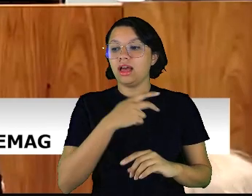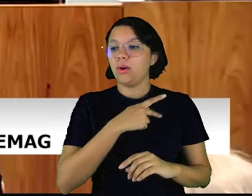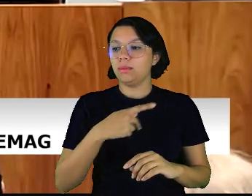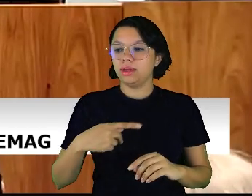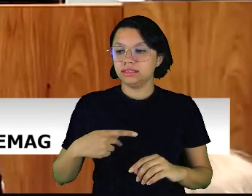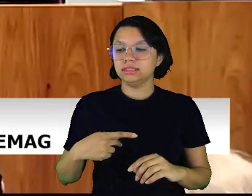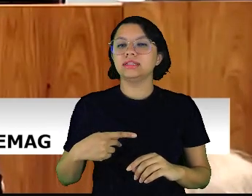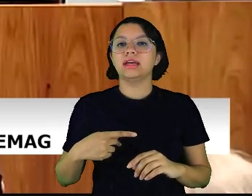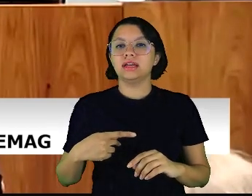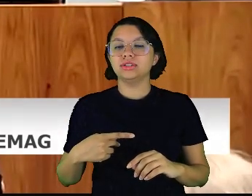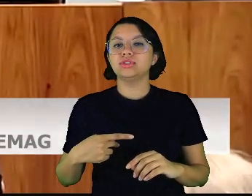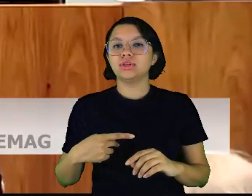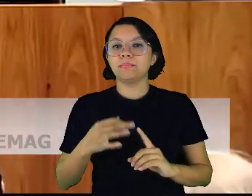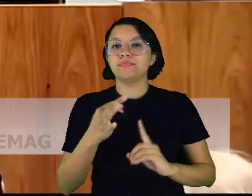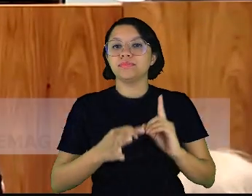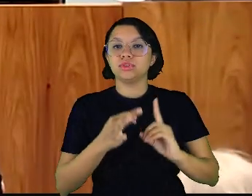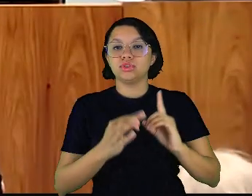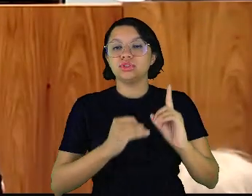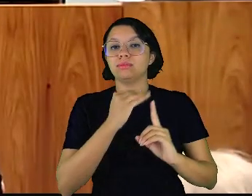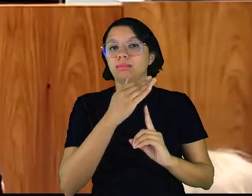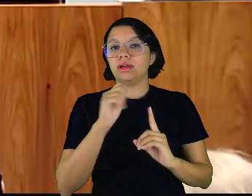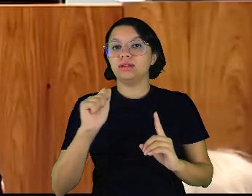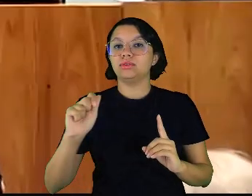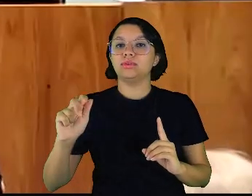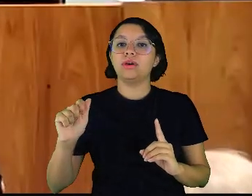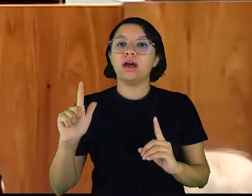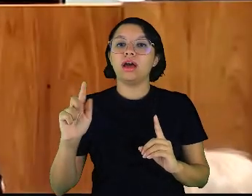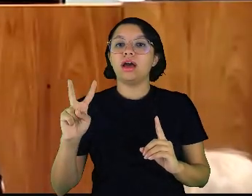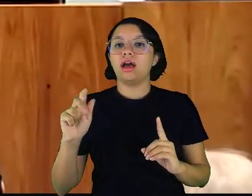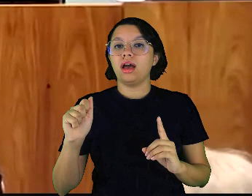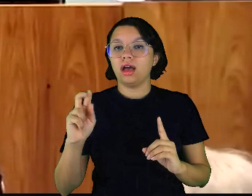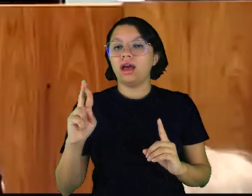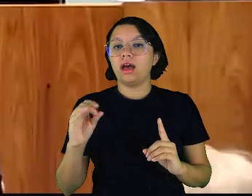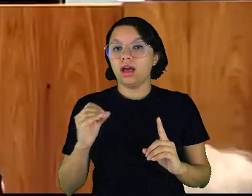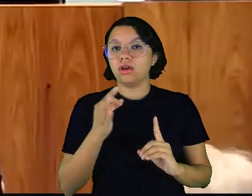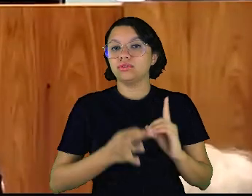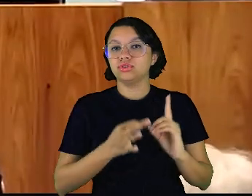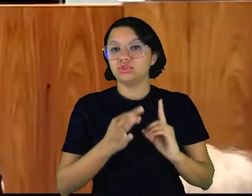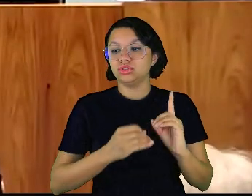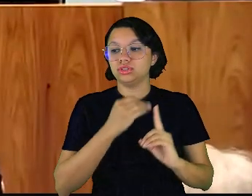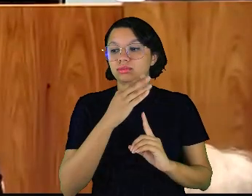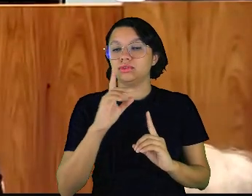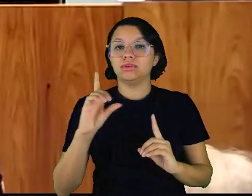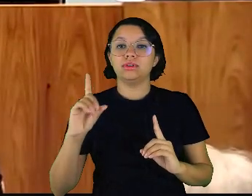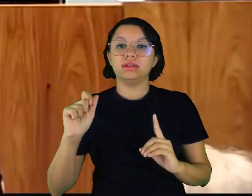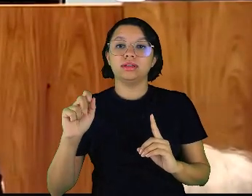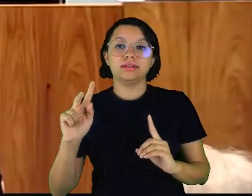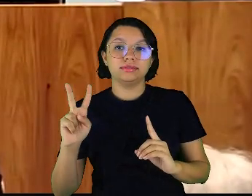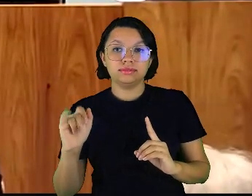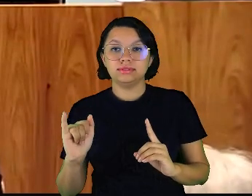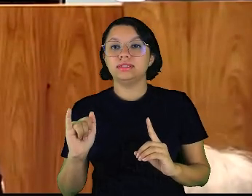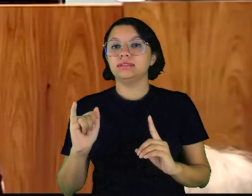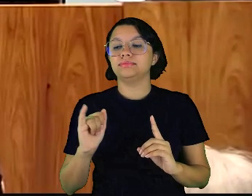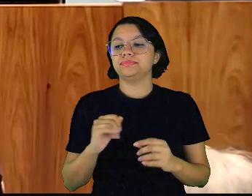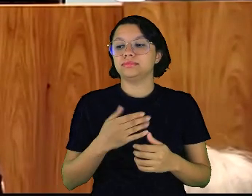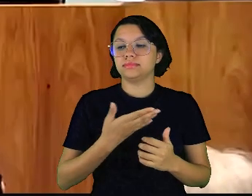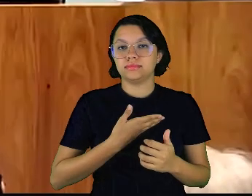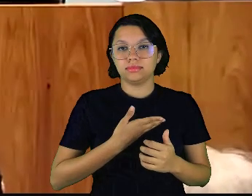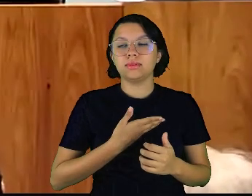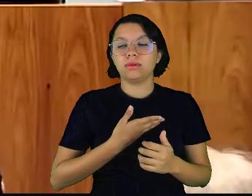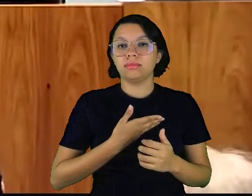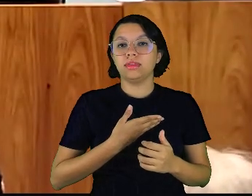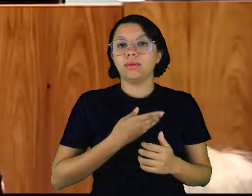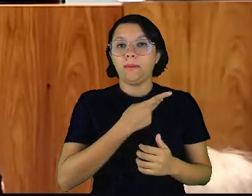Lima Pereira, desembargador Álvaro Alves Noga, desembargador Davi Dantas, meu querido amigo.